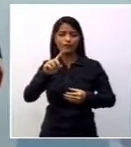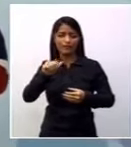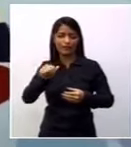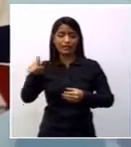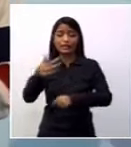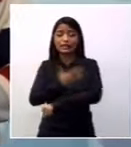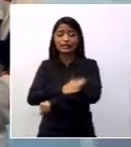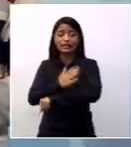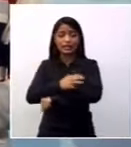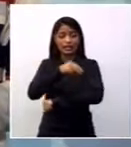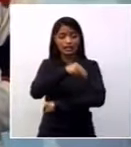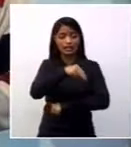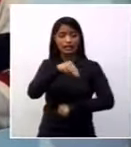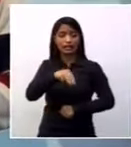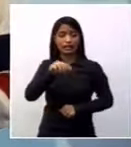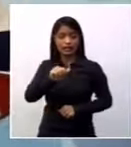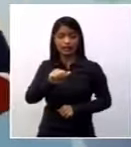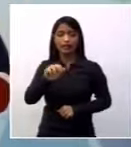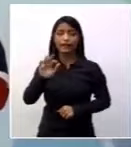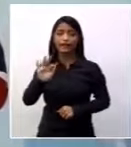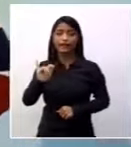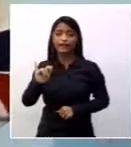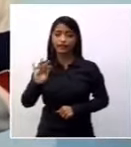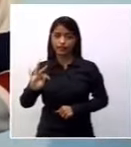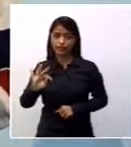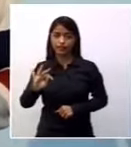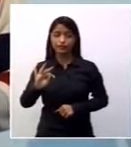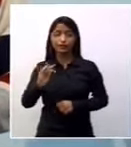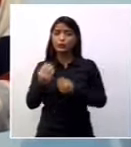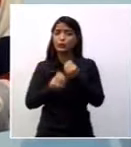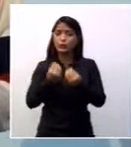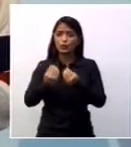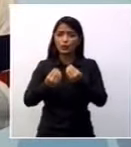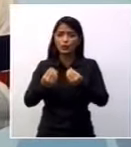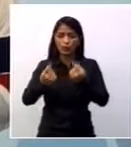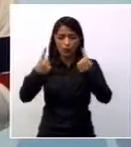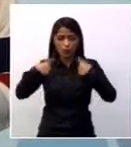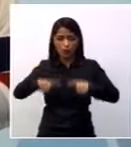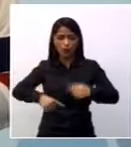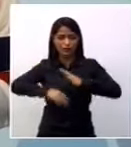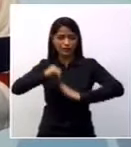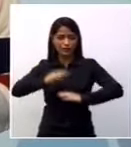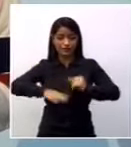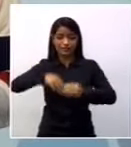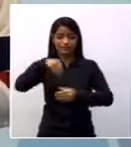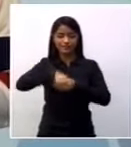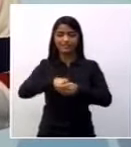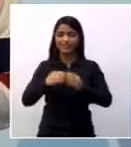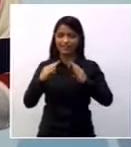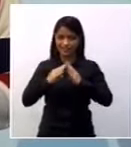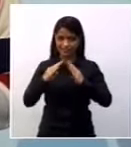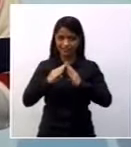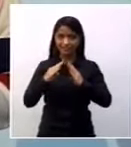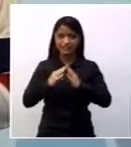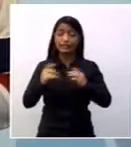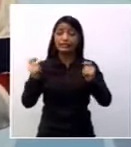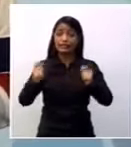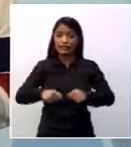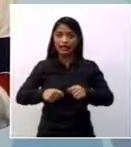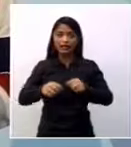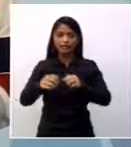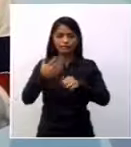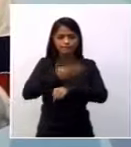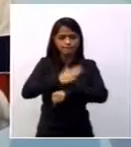foi uma atividade feita em casa, né? Então ele conseguiu, nós podemos também trabalhar a luta de forma de um condicionamento